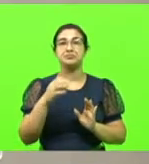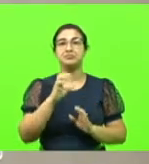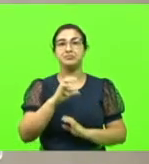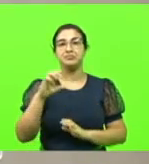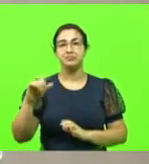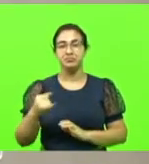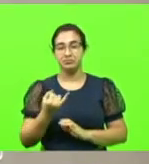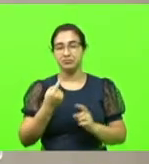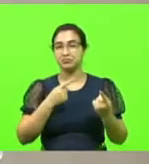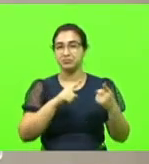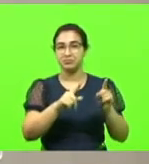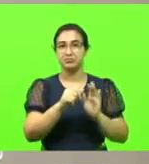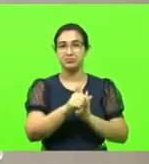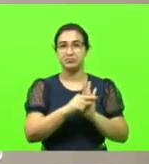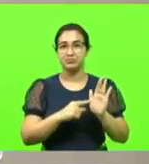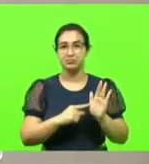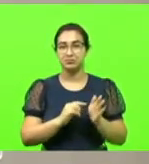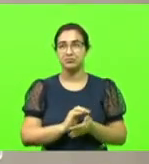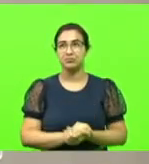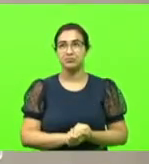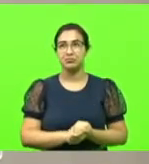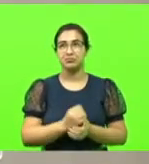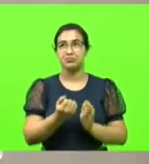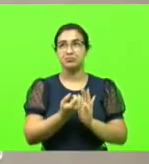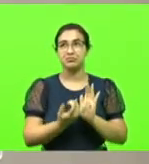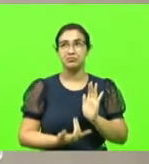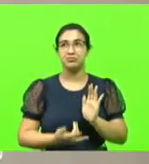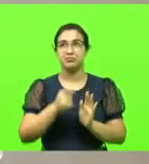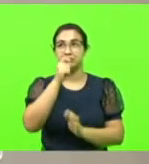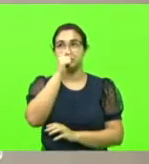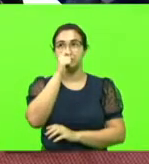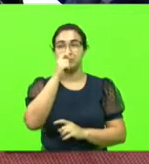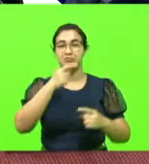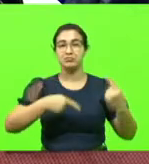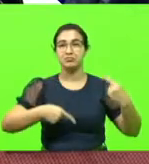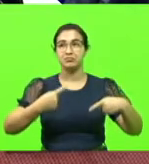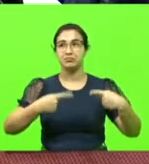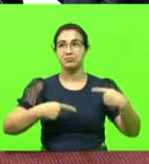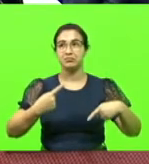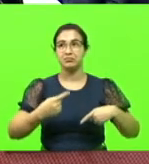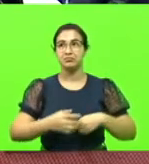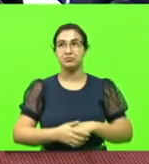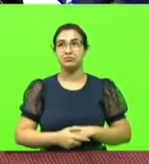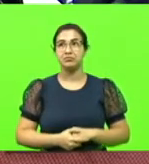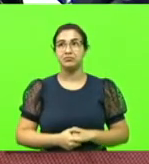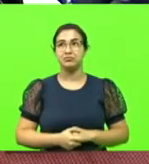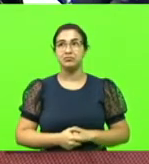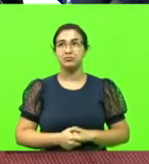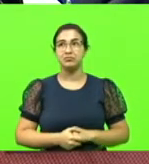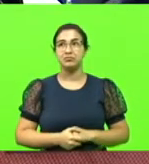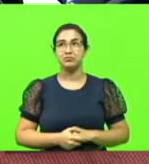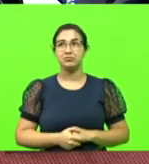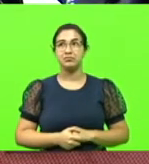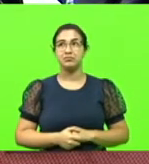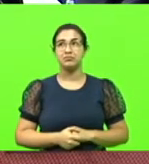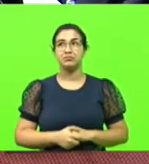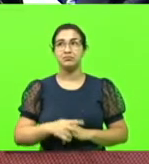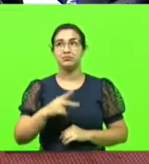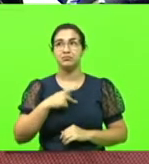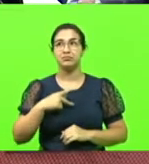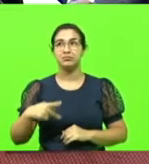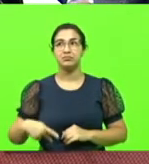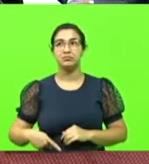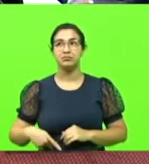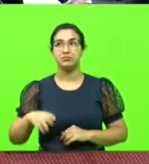pela rejeição do veto. Relator deputado João Amin, em discussão. Senhor presidente. Com a palavra,